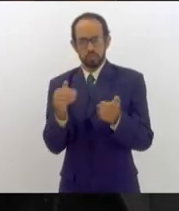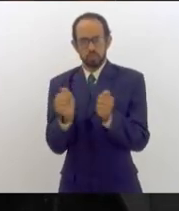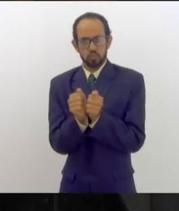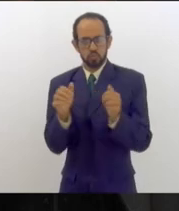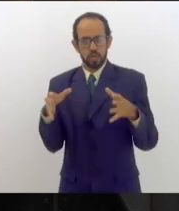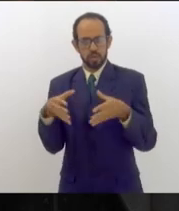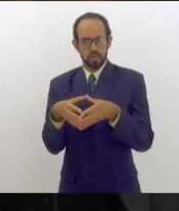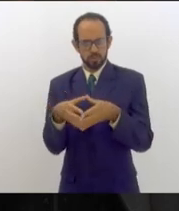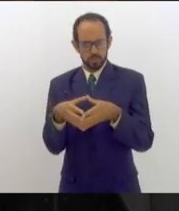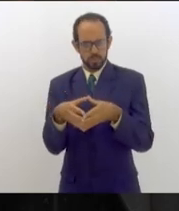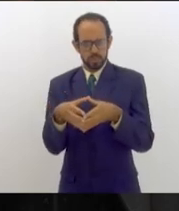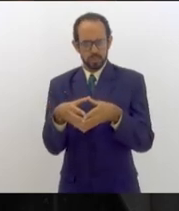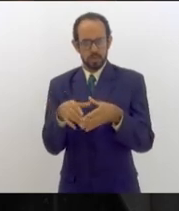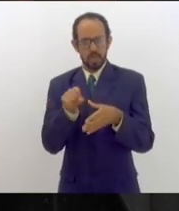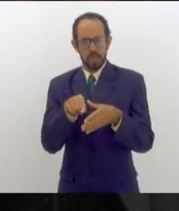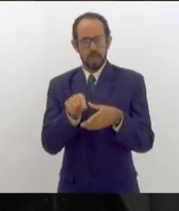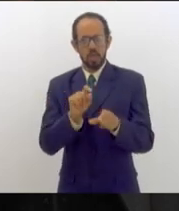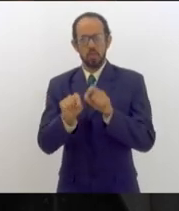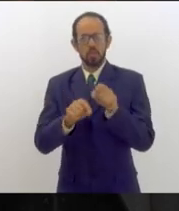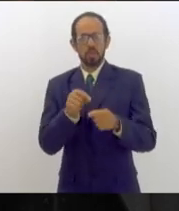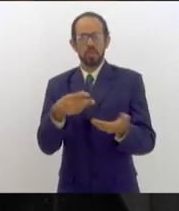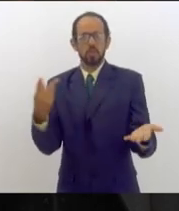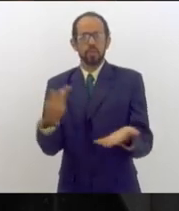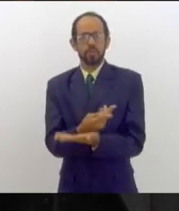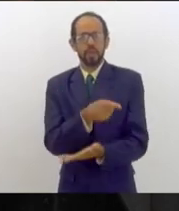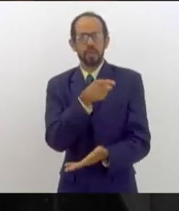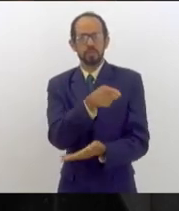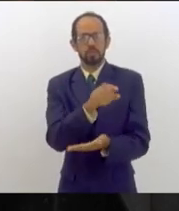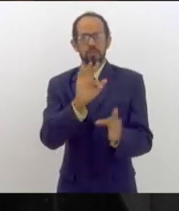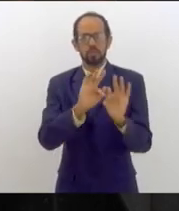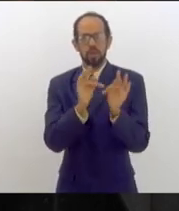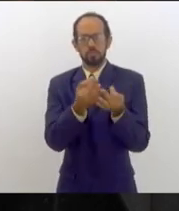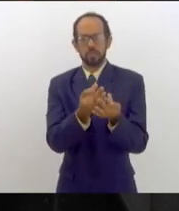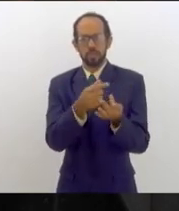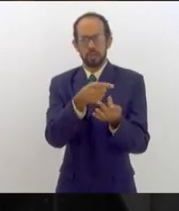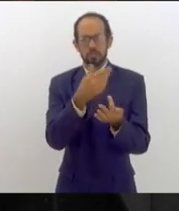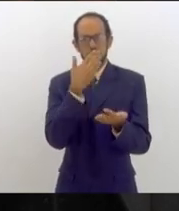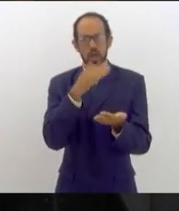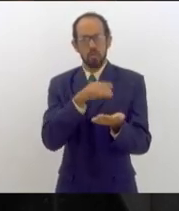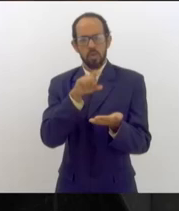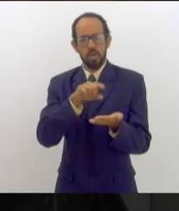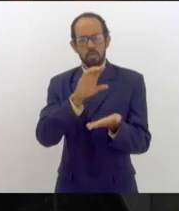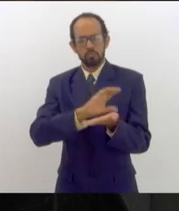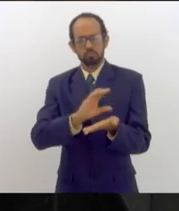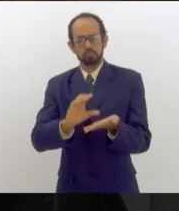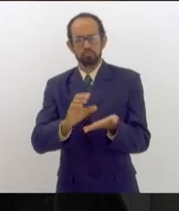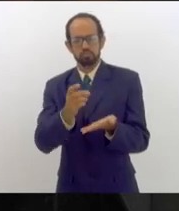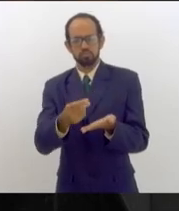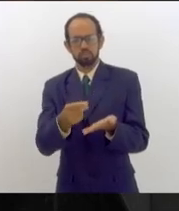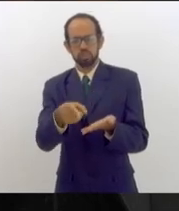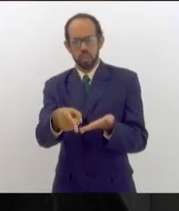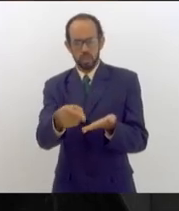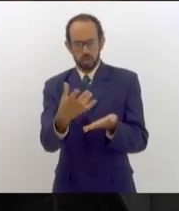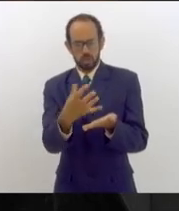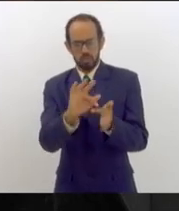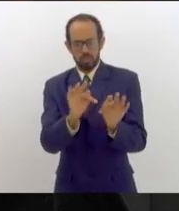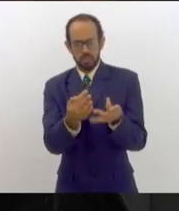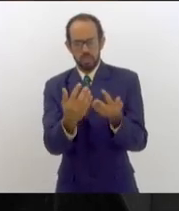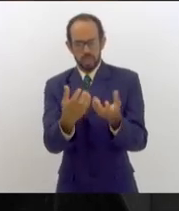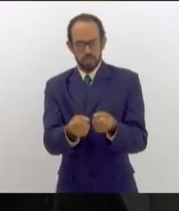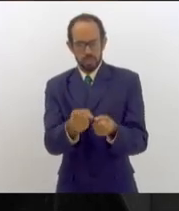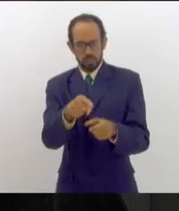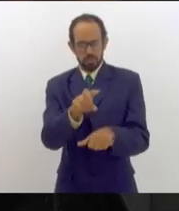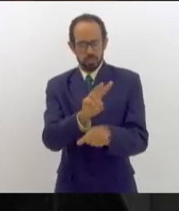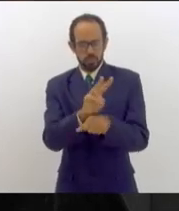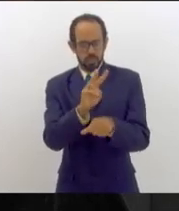que acontece com essa família desse policial que morre Qual é a indenização desse policial que morre nos defendendo defendendo sua